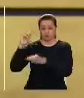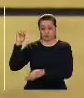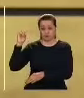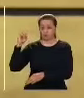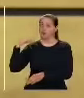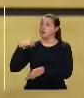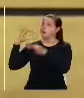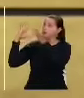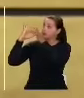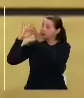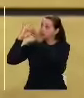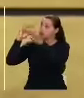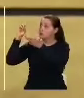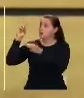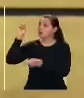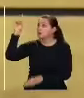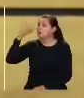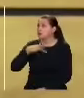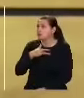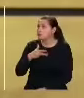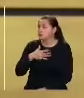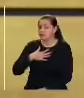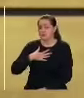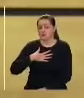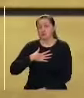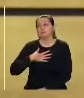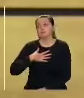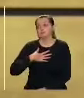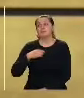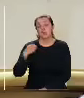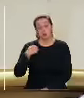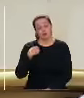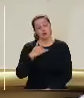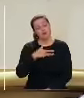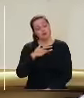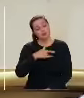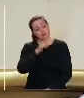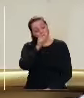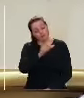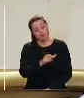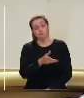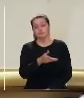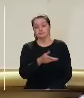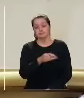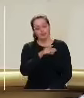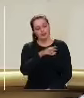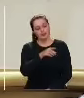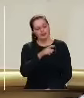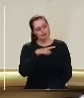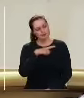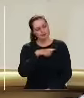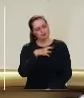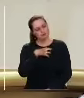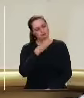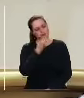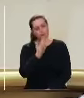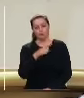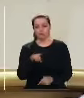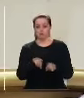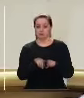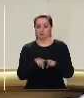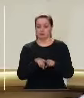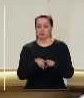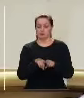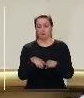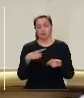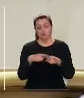tá, eu quero que o Senhor tenha misericórdia de mim, então eu vou usar de misericórdia com Ele. Vou pegar o lado bom, porque todo mundo tem